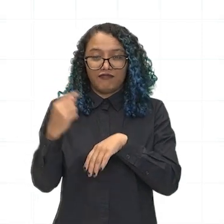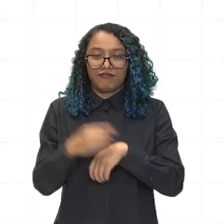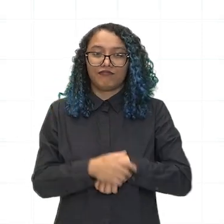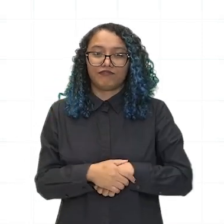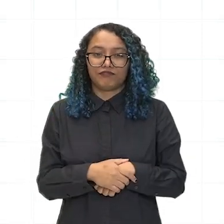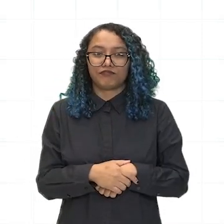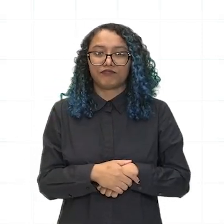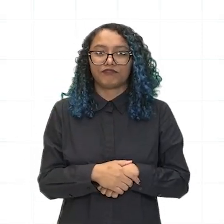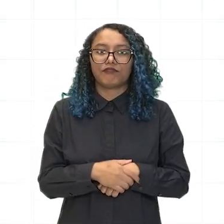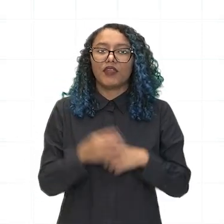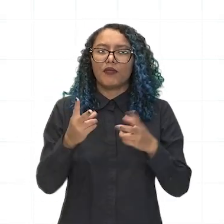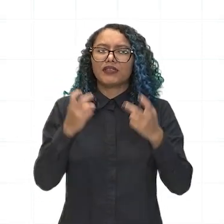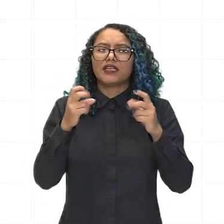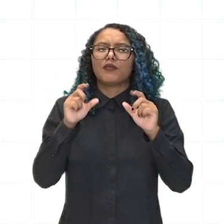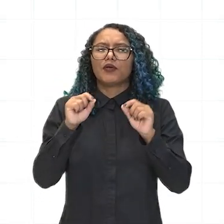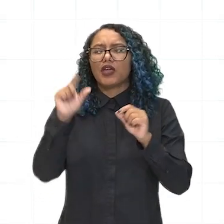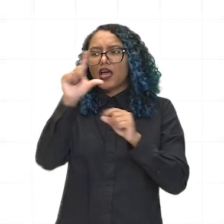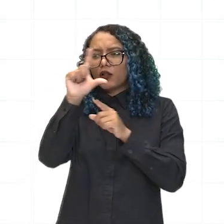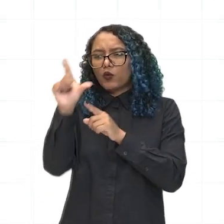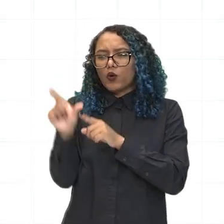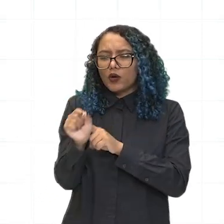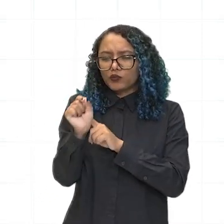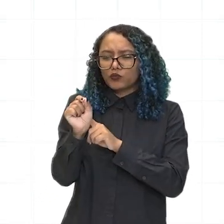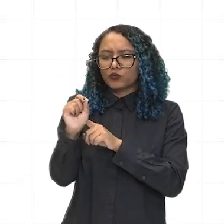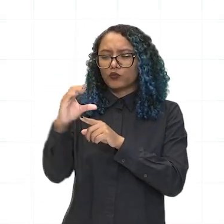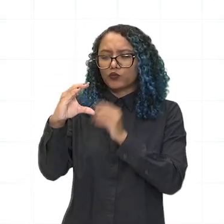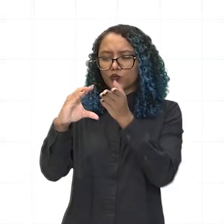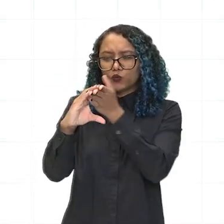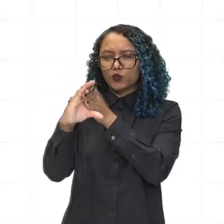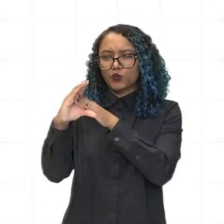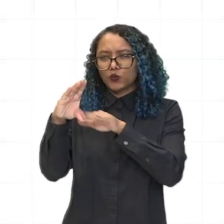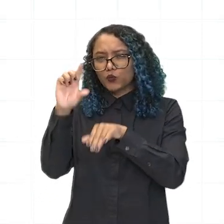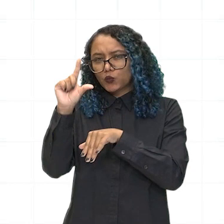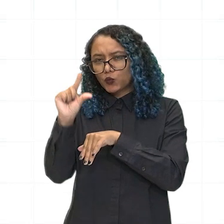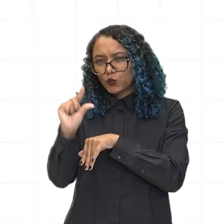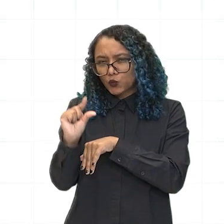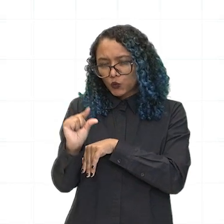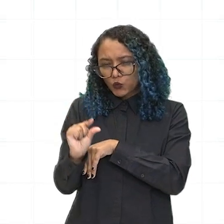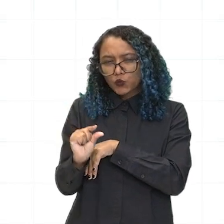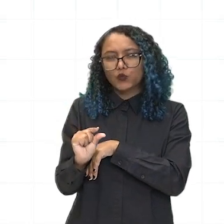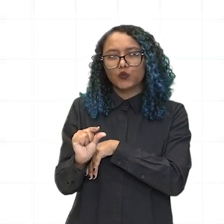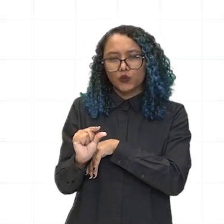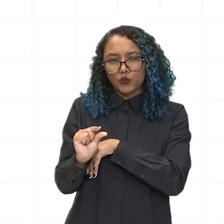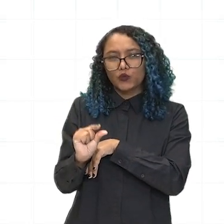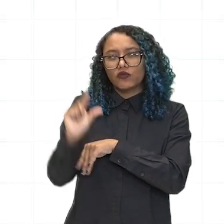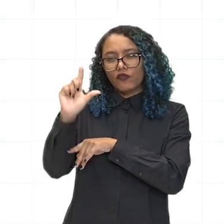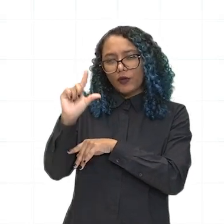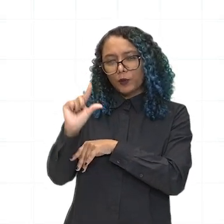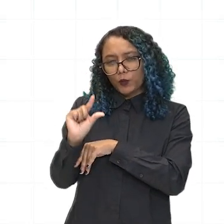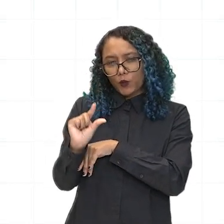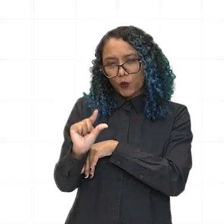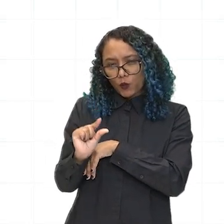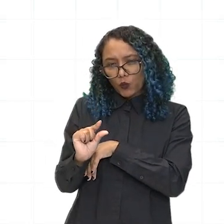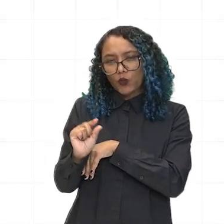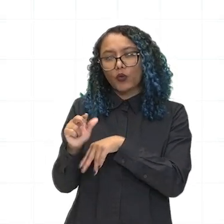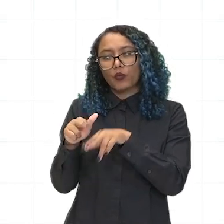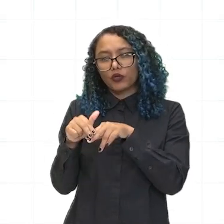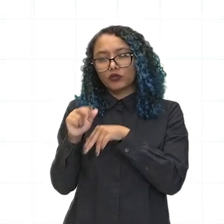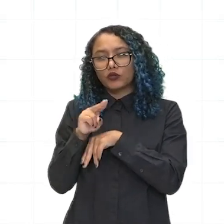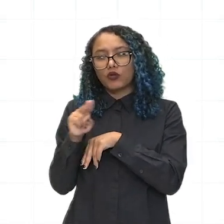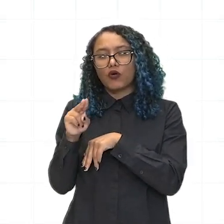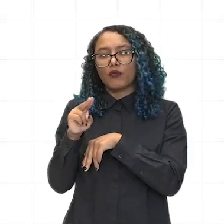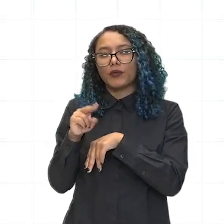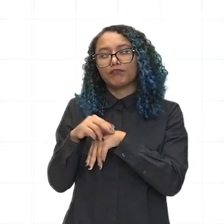que ela já está diminuindo, digamos assim, né? Ela minguando, diminuindo,